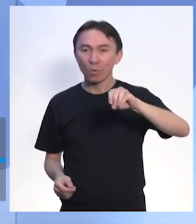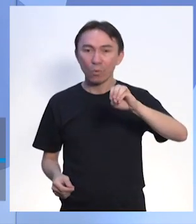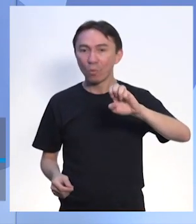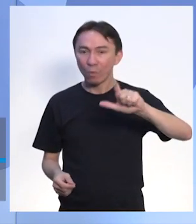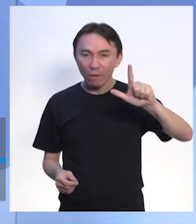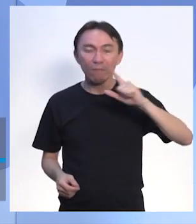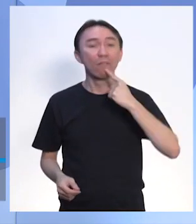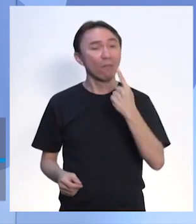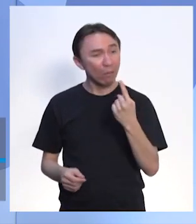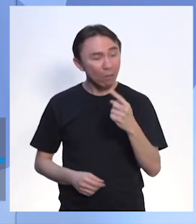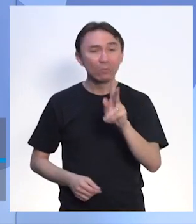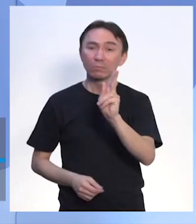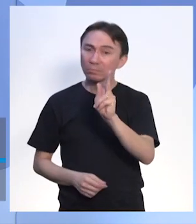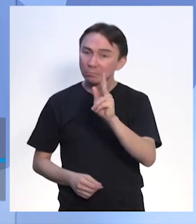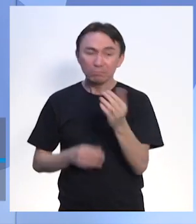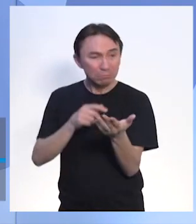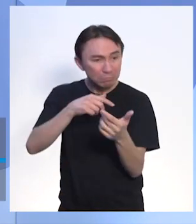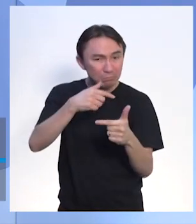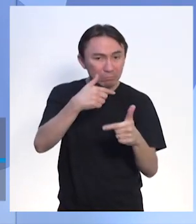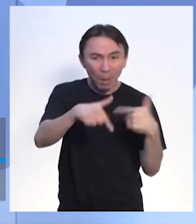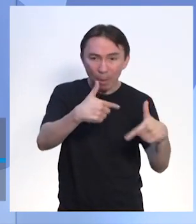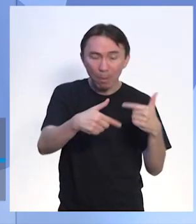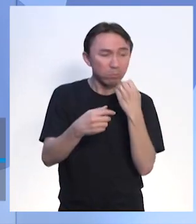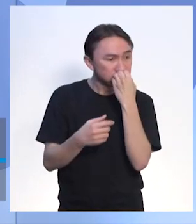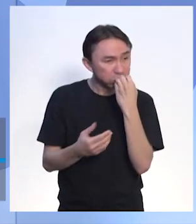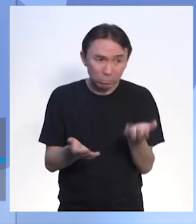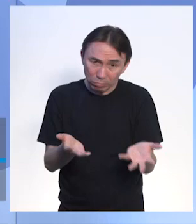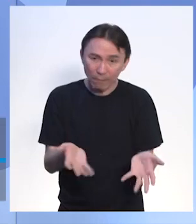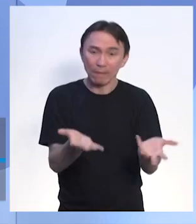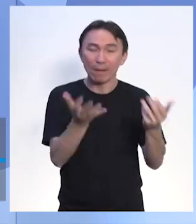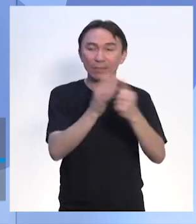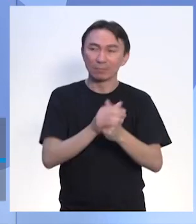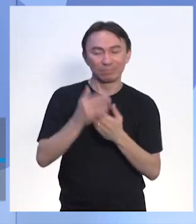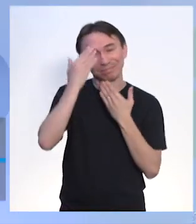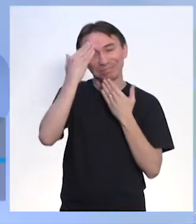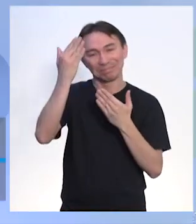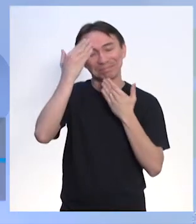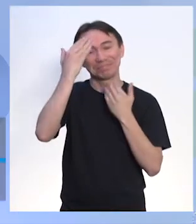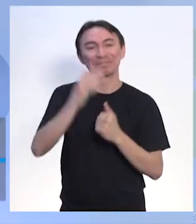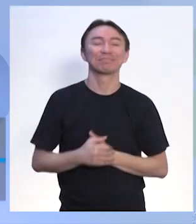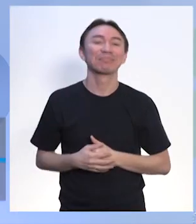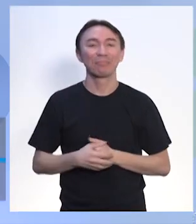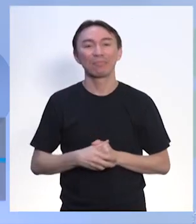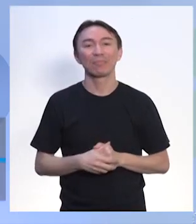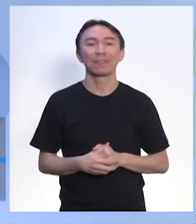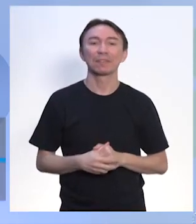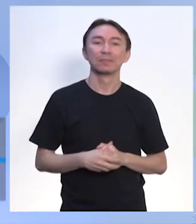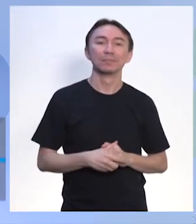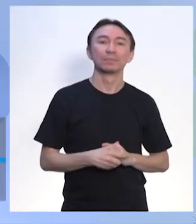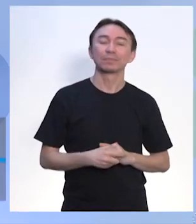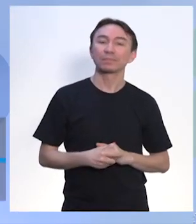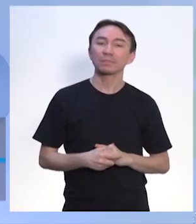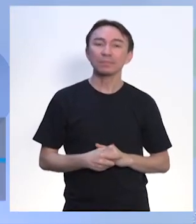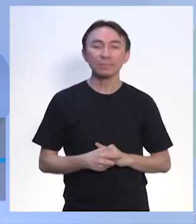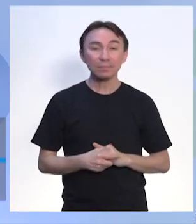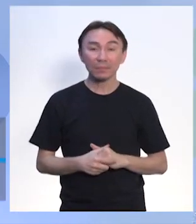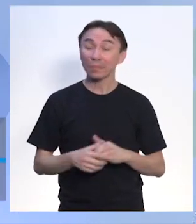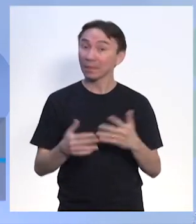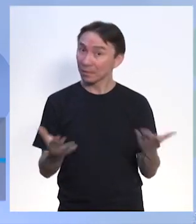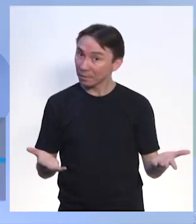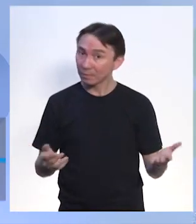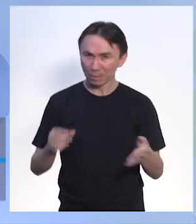obrigado, Manuel. Trabalhando com os alunos dele, e vai por aí, Jonas. Então, esse a gente até comentou em algumas vezes, né,